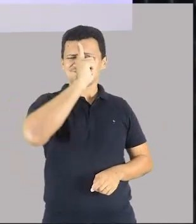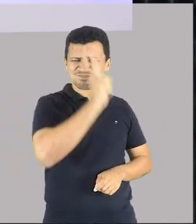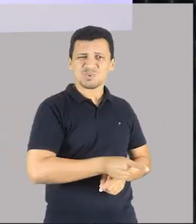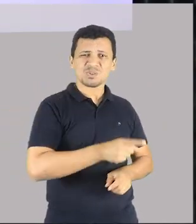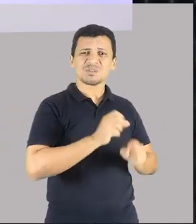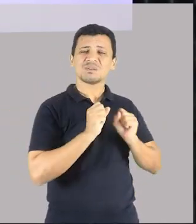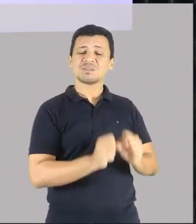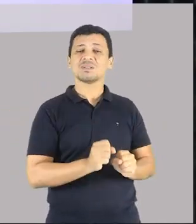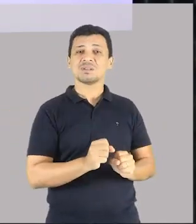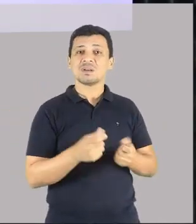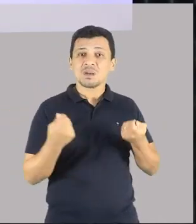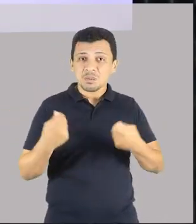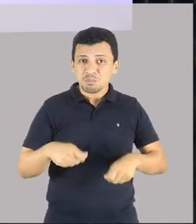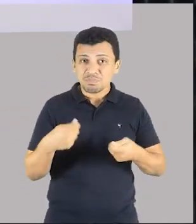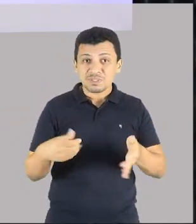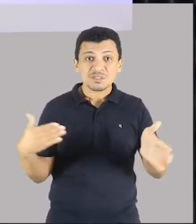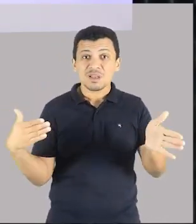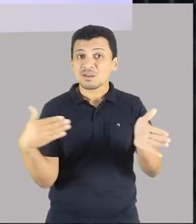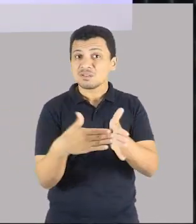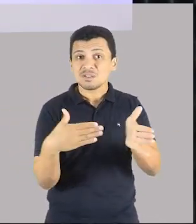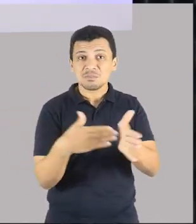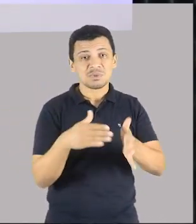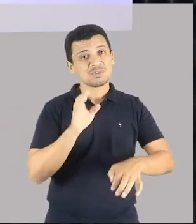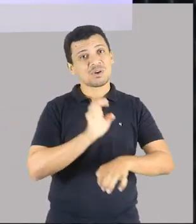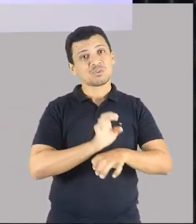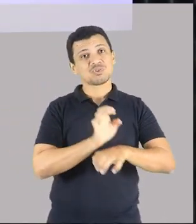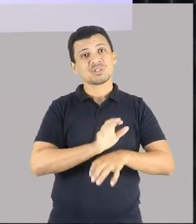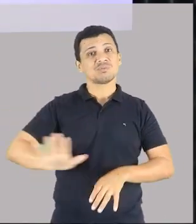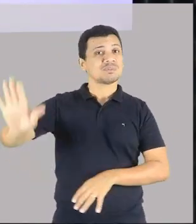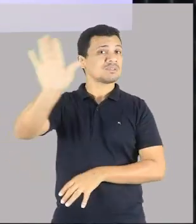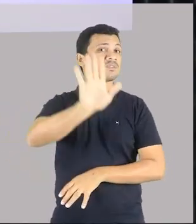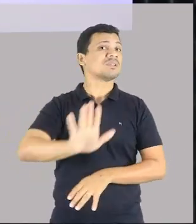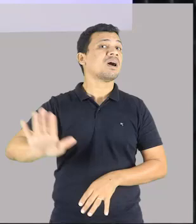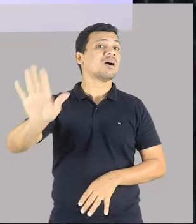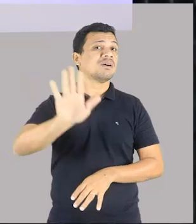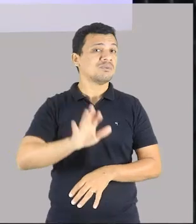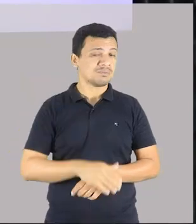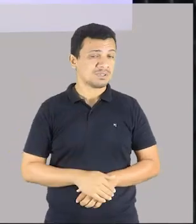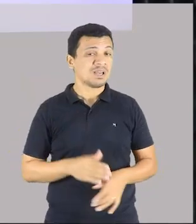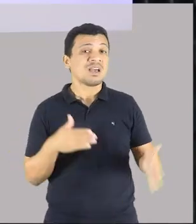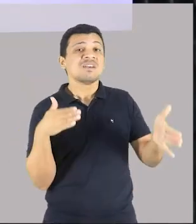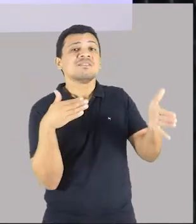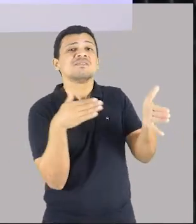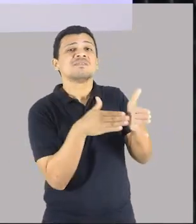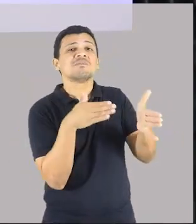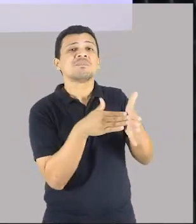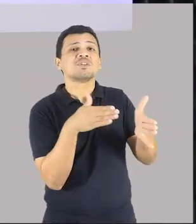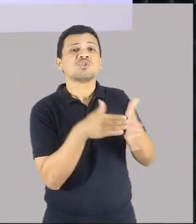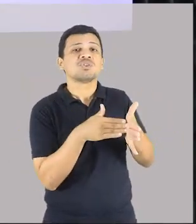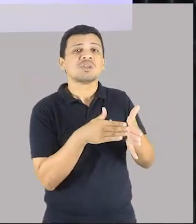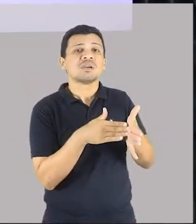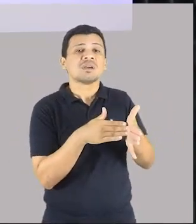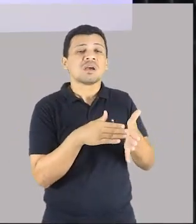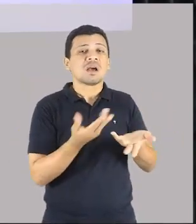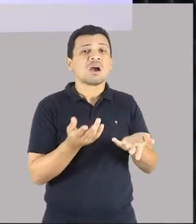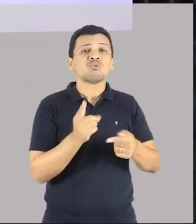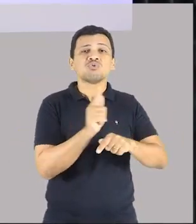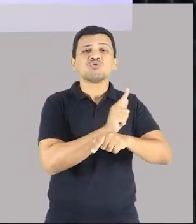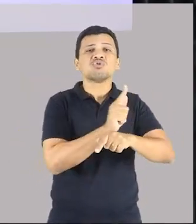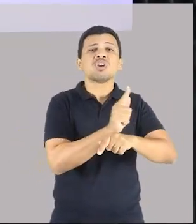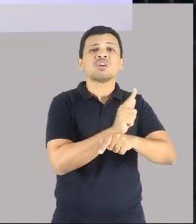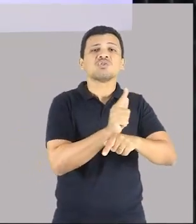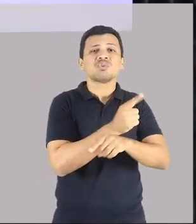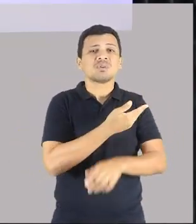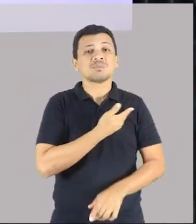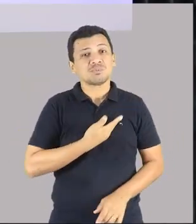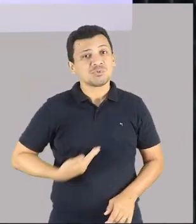necessidade de impor limites ao Estado Nacional, de impor limites aos gestores públicos,